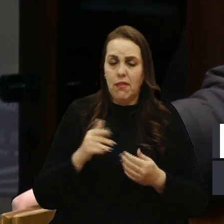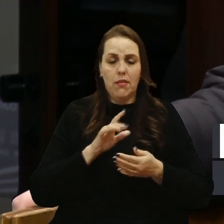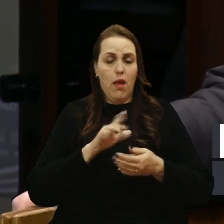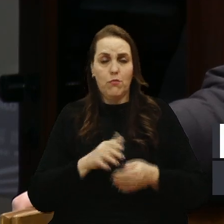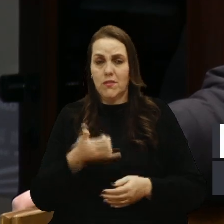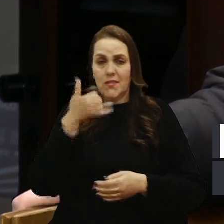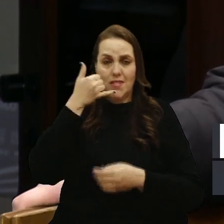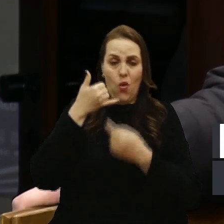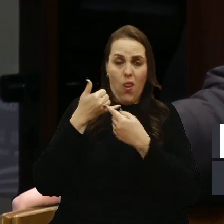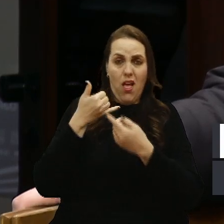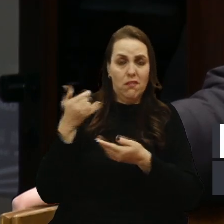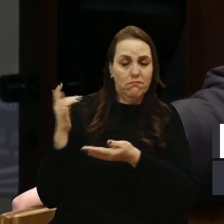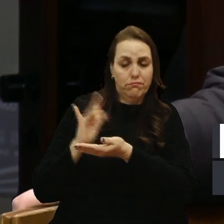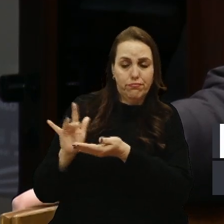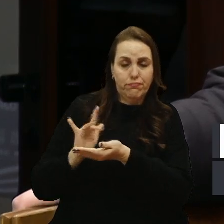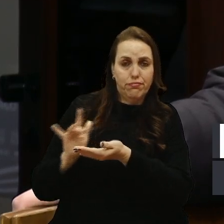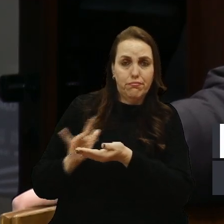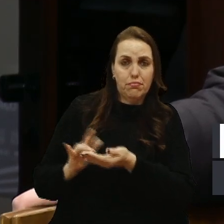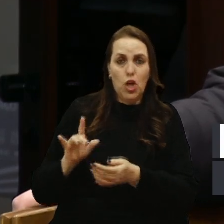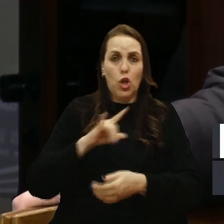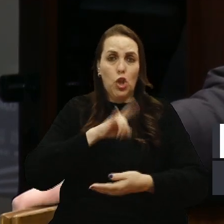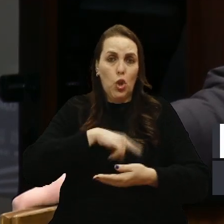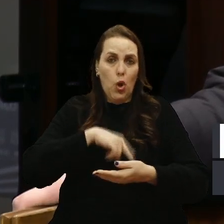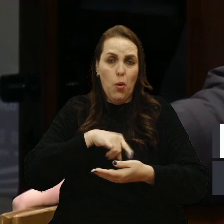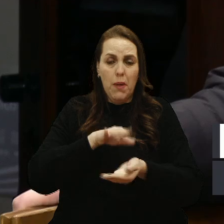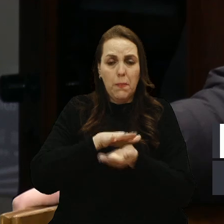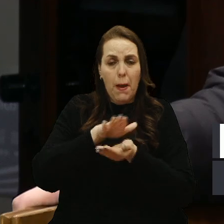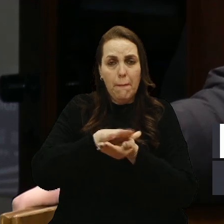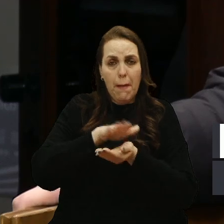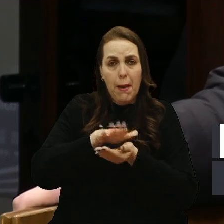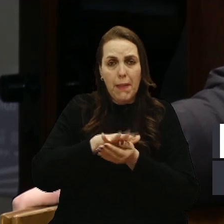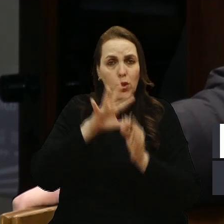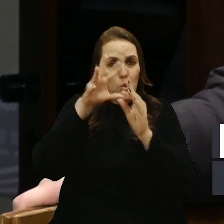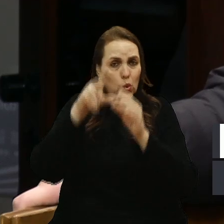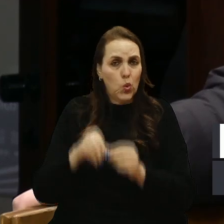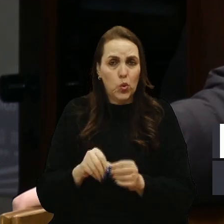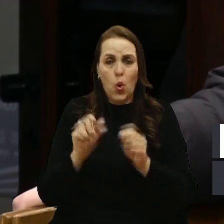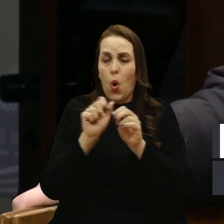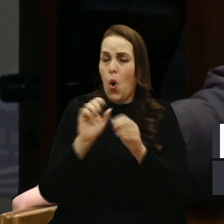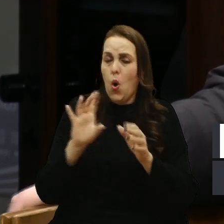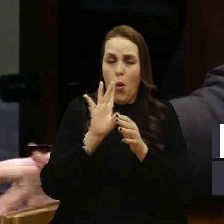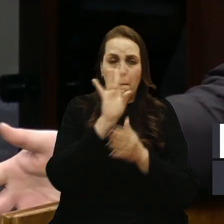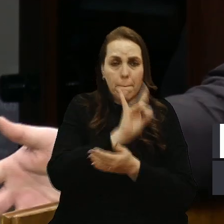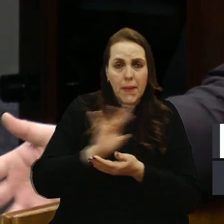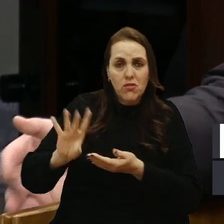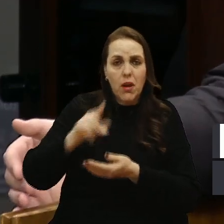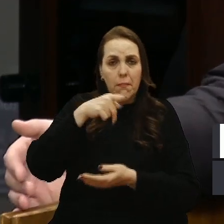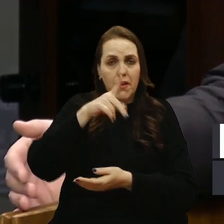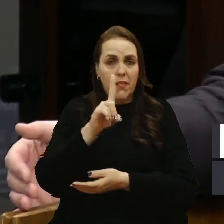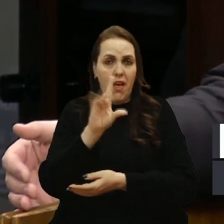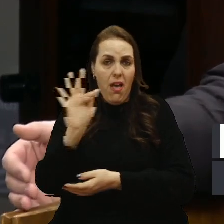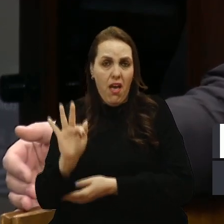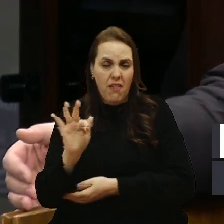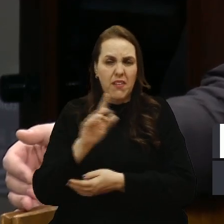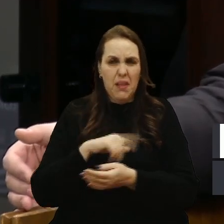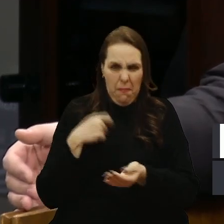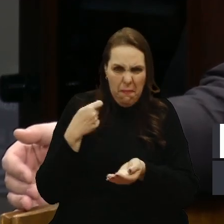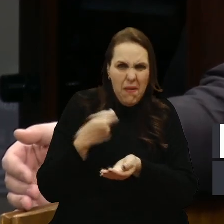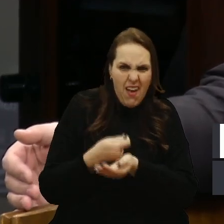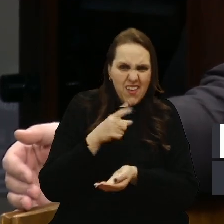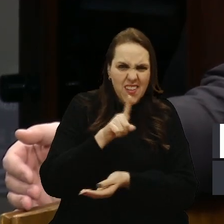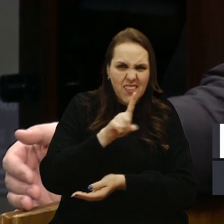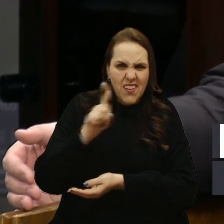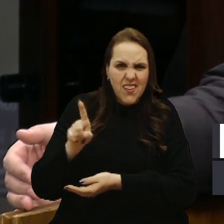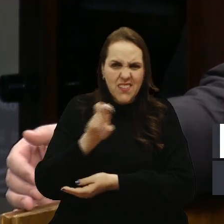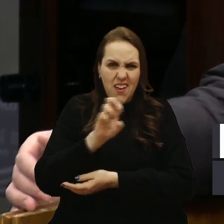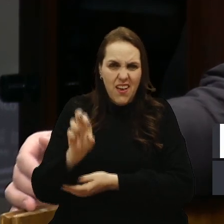nossa mão os documentos que são emitidos, são exportados, compartilhados em PDF, e nós temos um valor de R$ 115,00 para